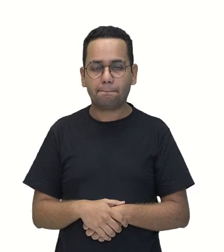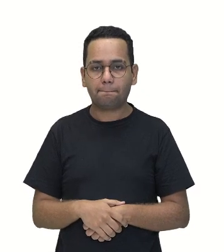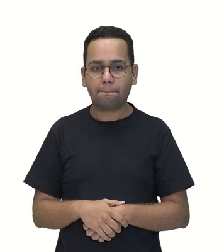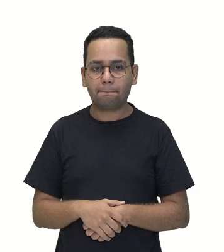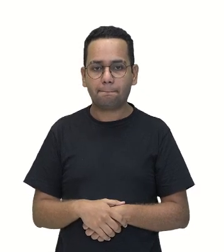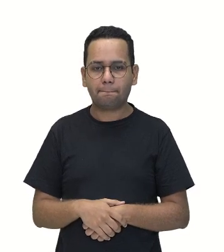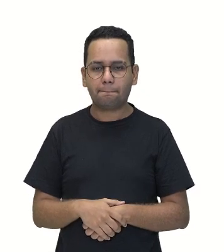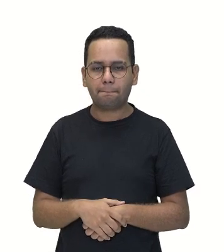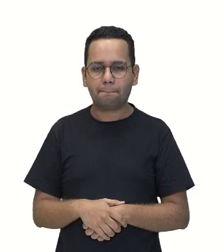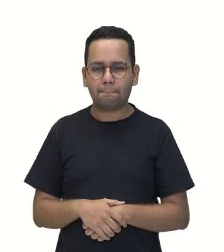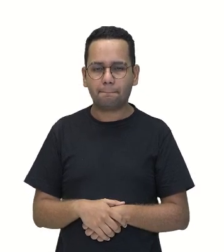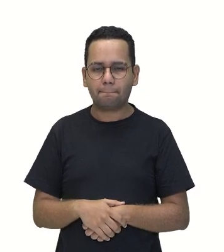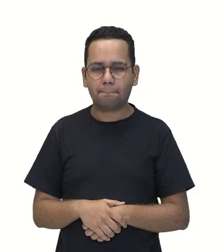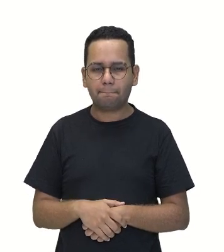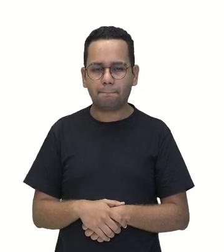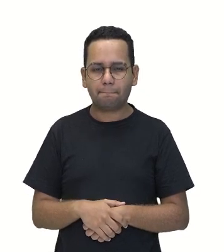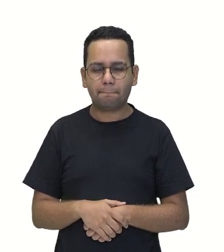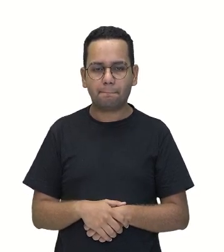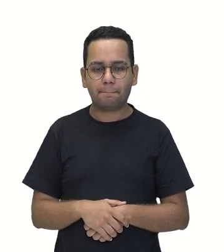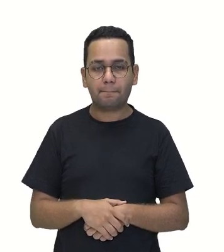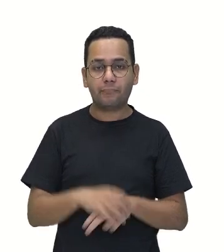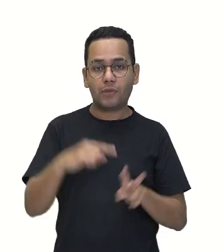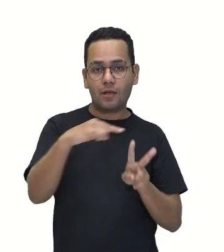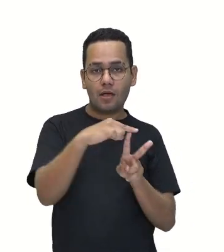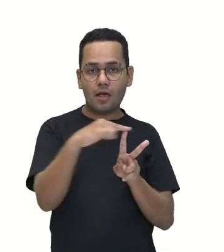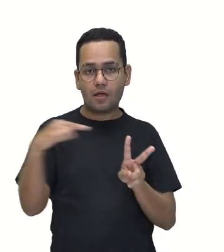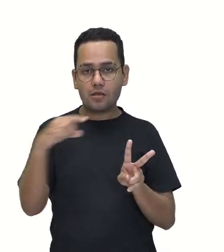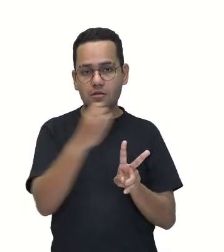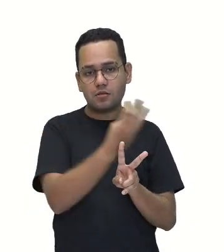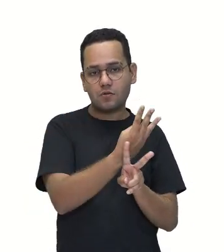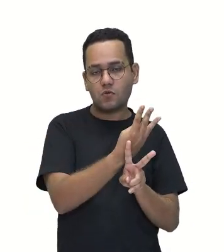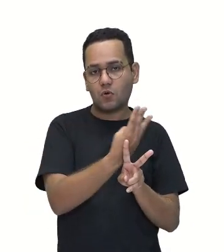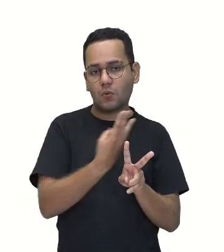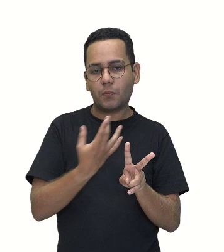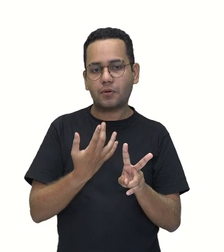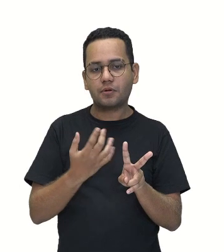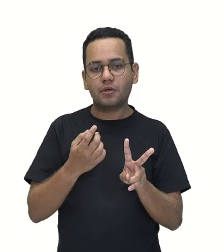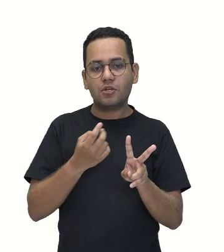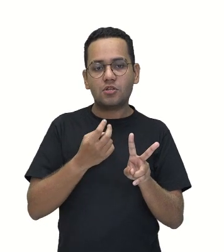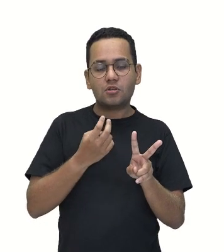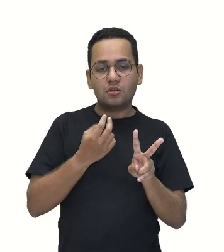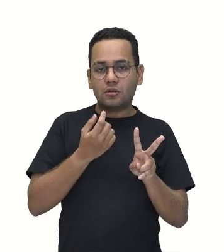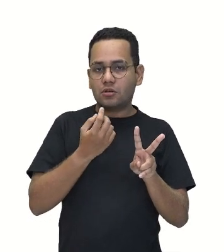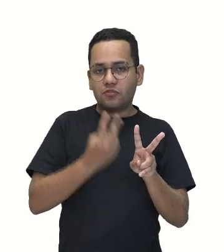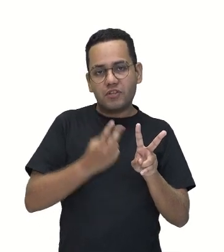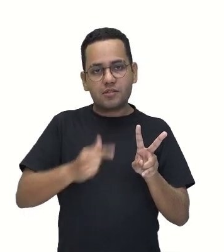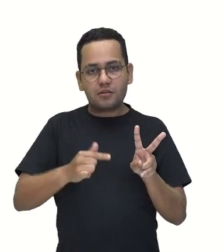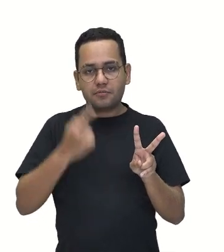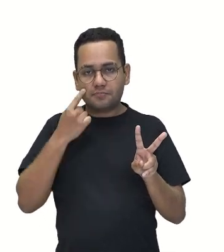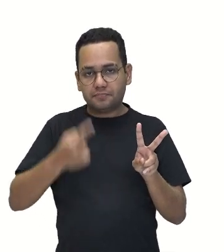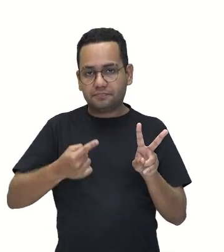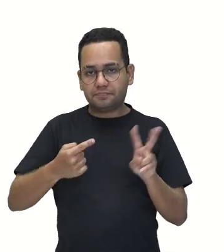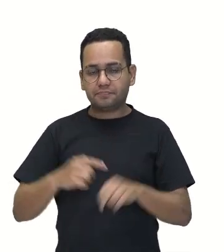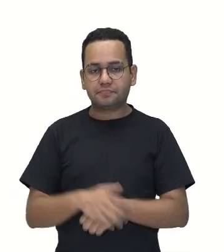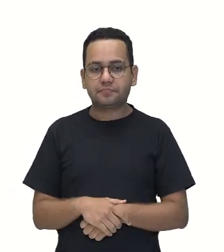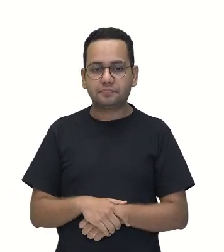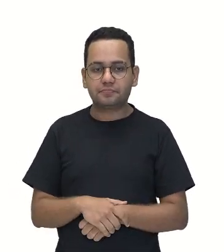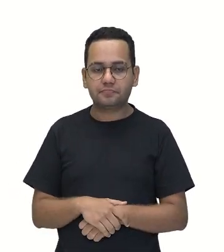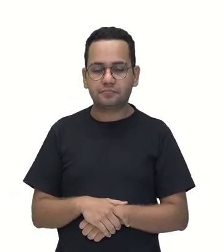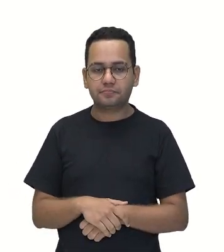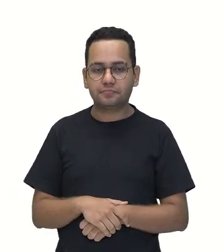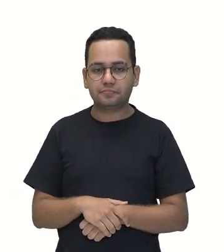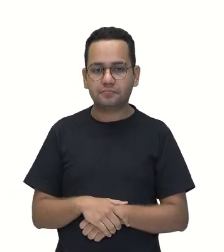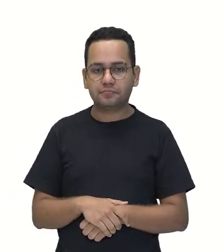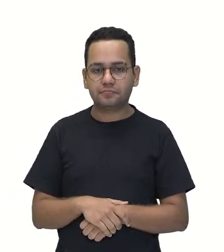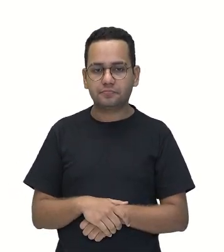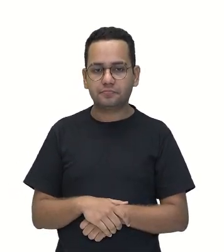eh raiz cúbica Eh sei lá de 27 vamos transformar